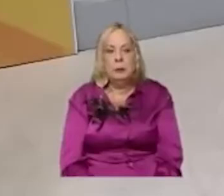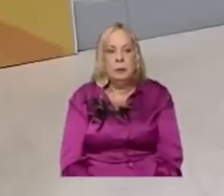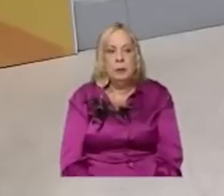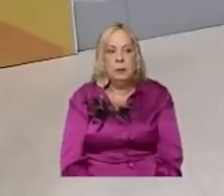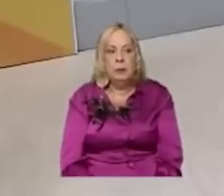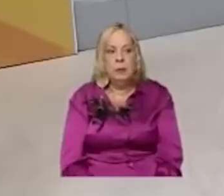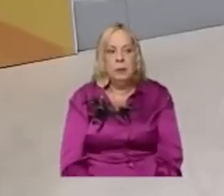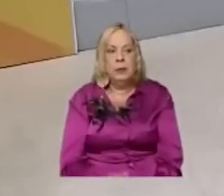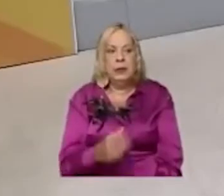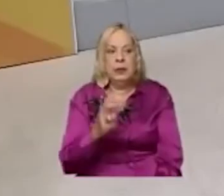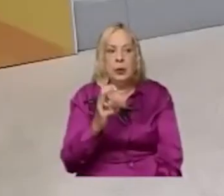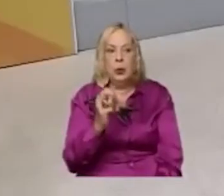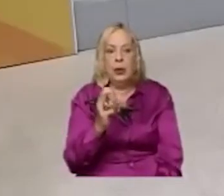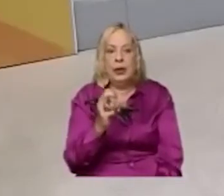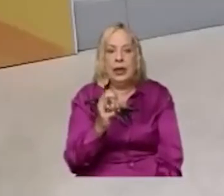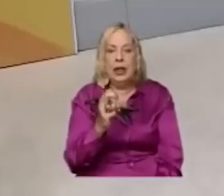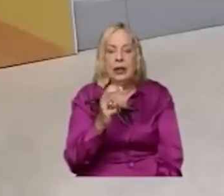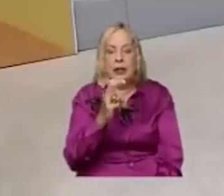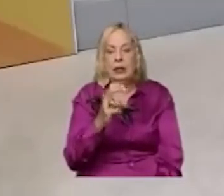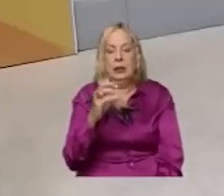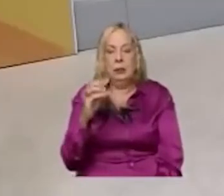sobe agora a bolinha de número